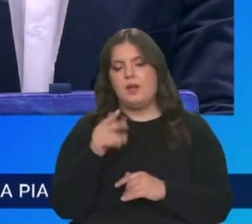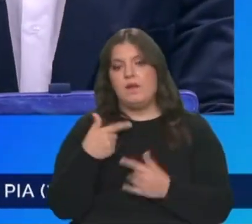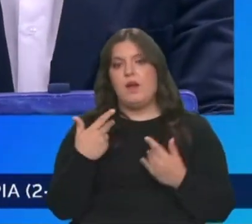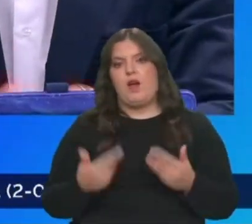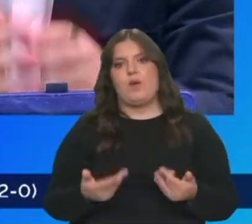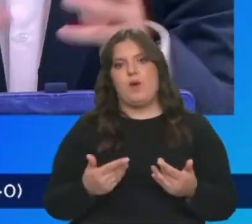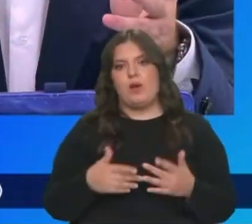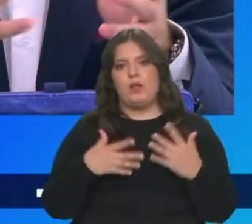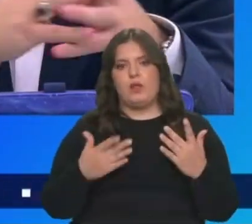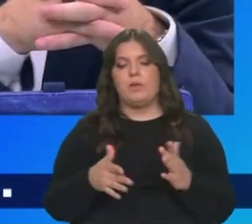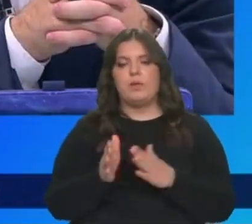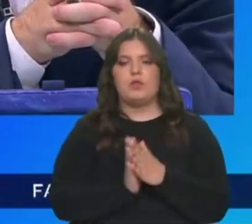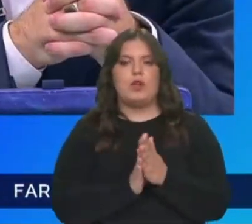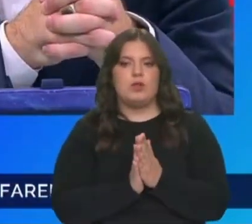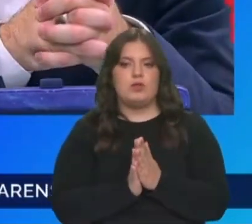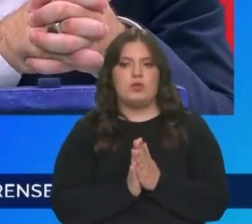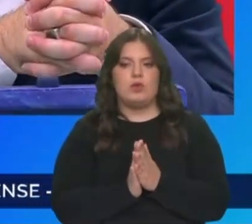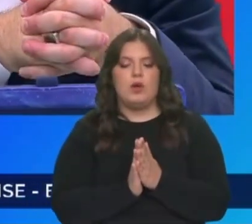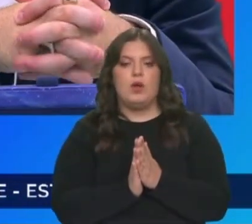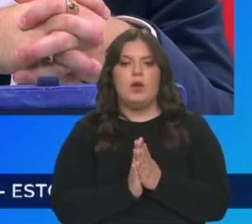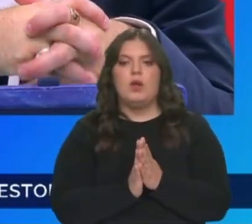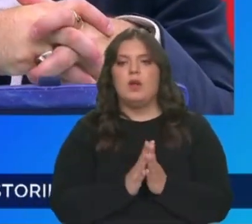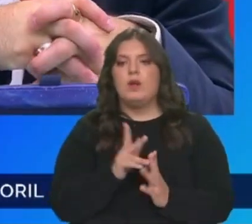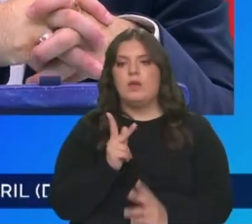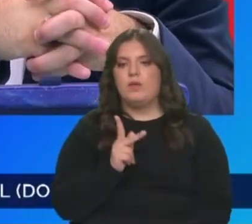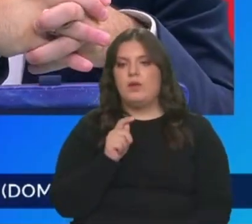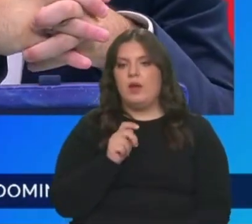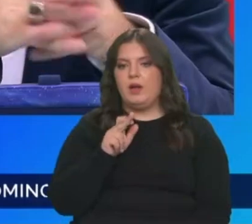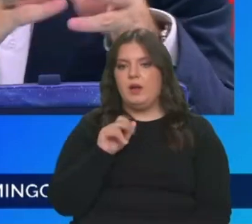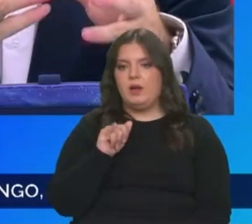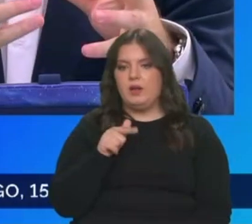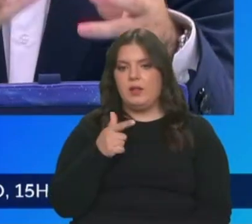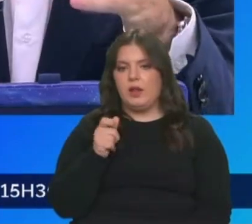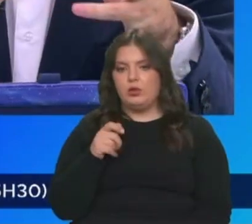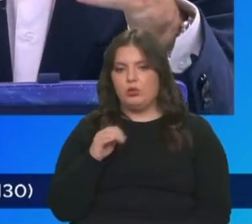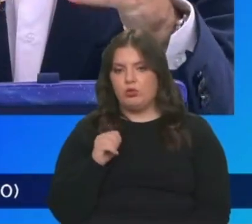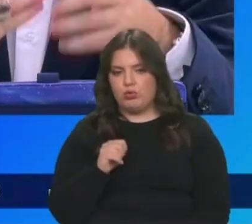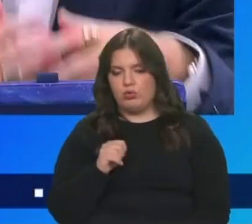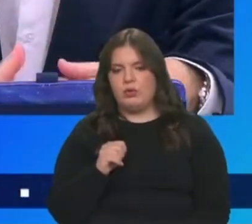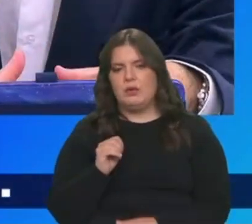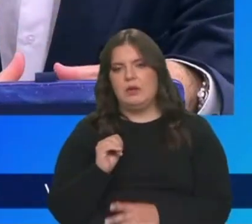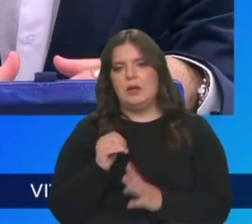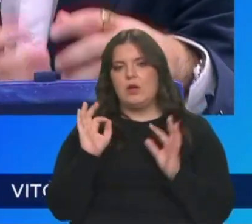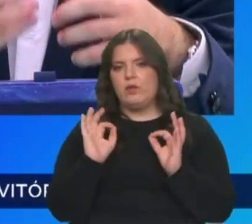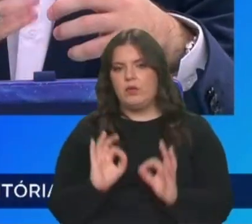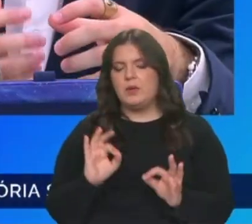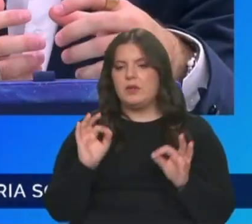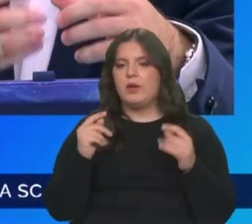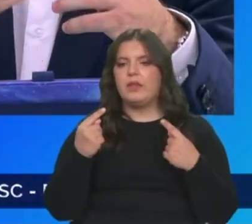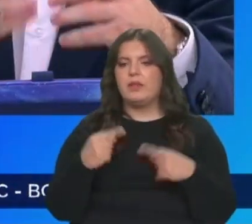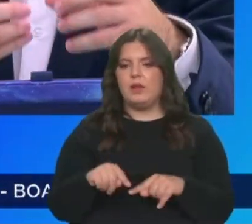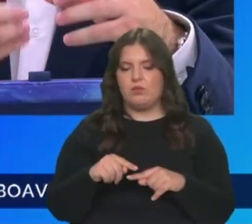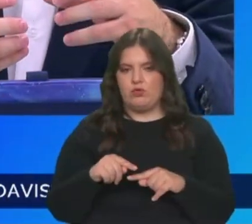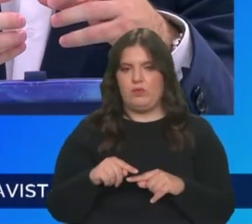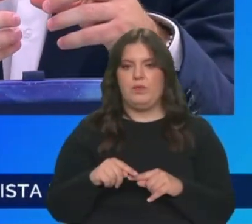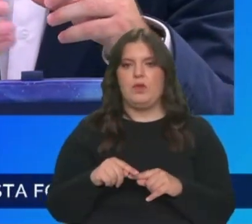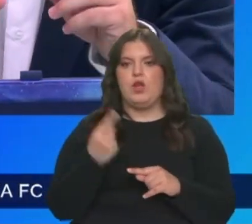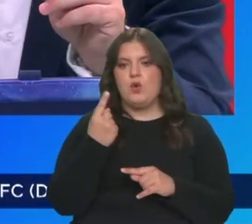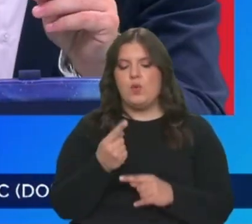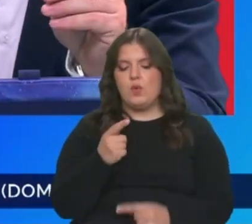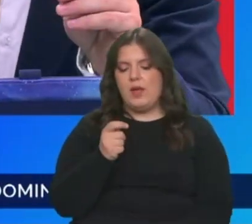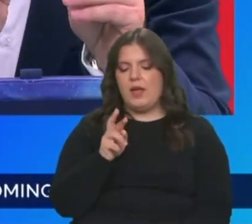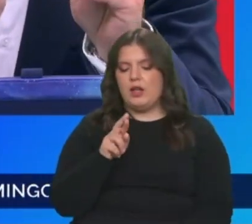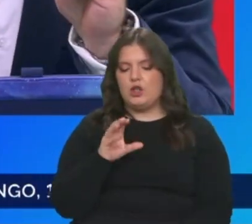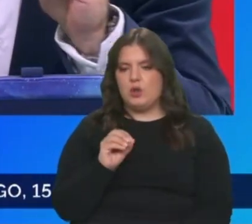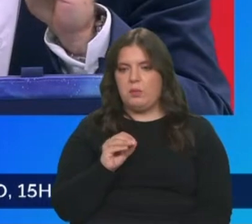que, utilizando o poderoso Very Large Telescope do ESO, temos a confirmação de que existe um